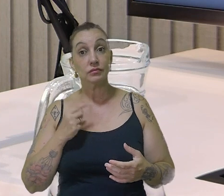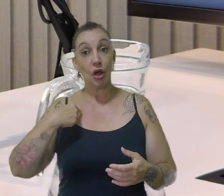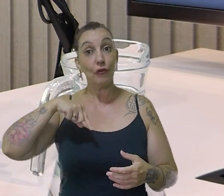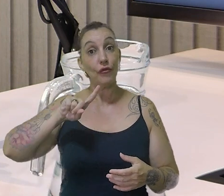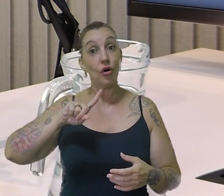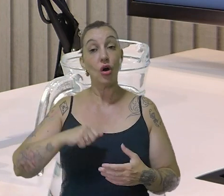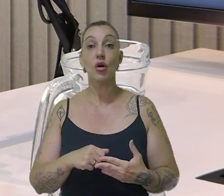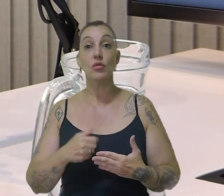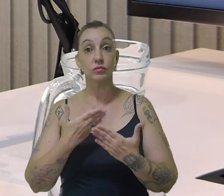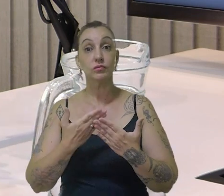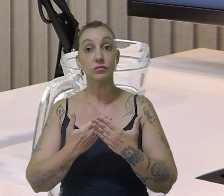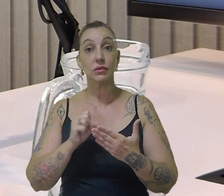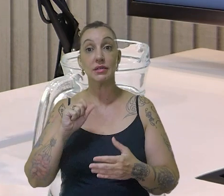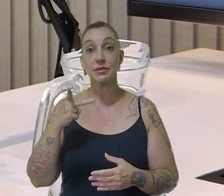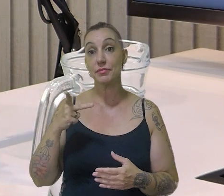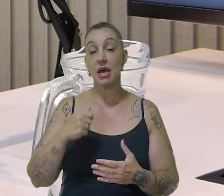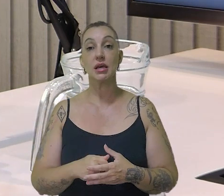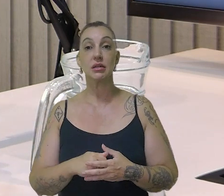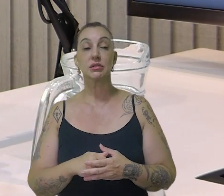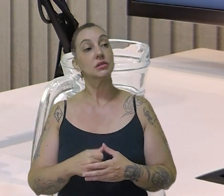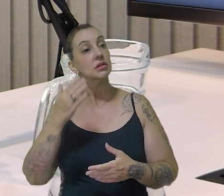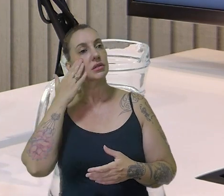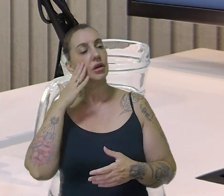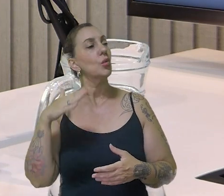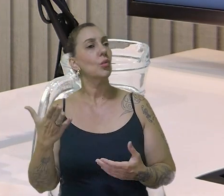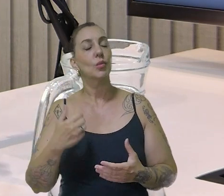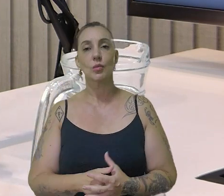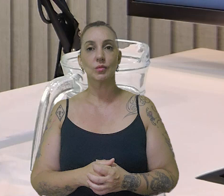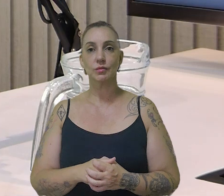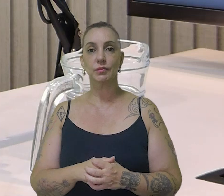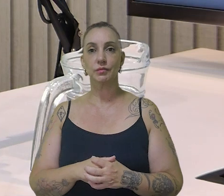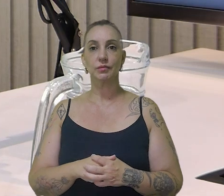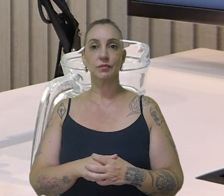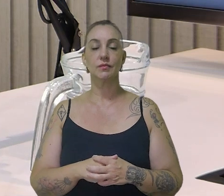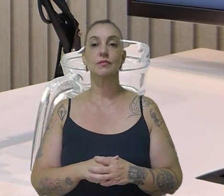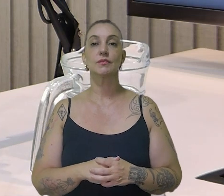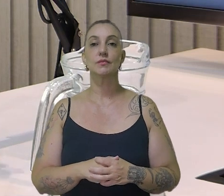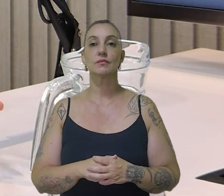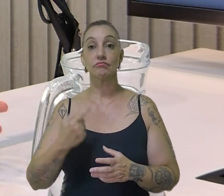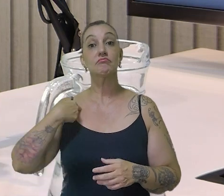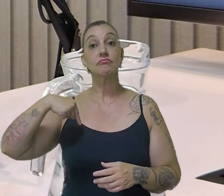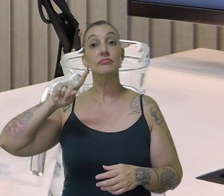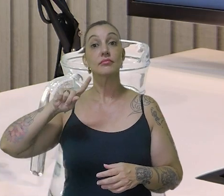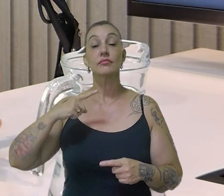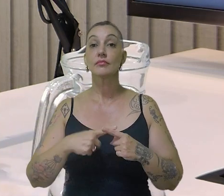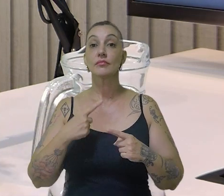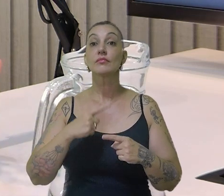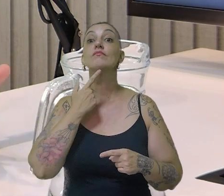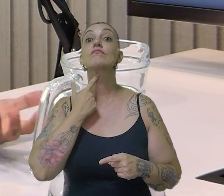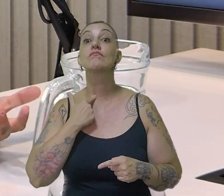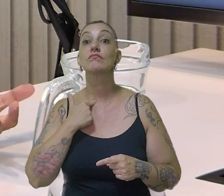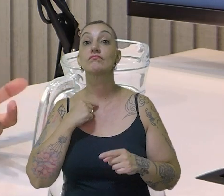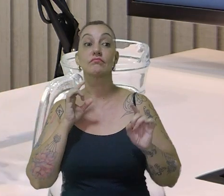prestar para SP vou ver qual é e E aí eu fui porque eu tinha muita